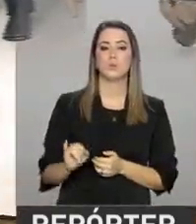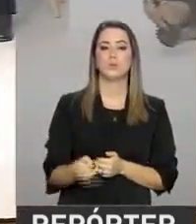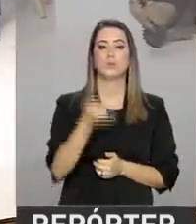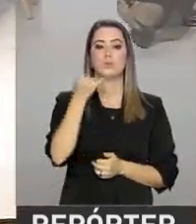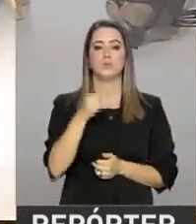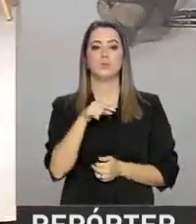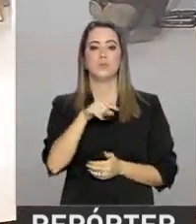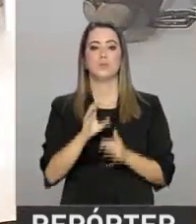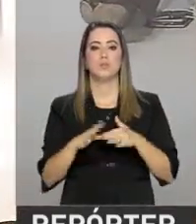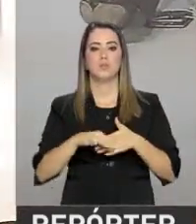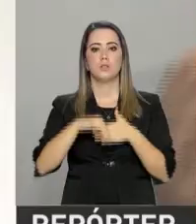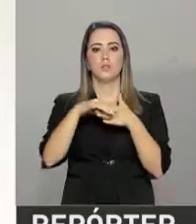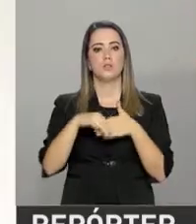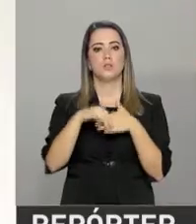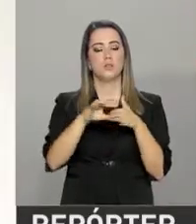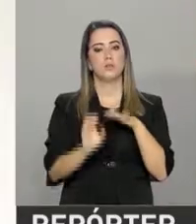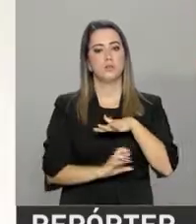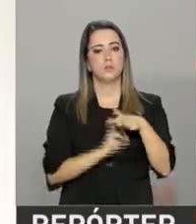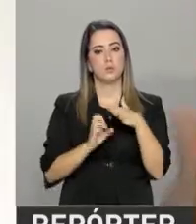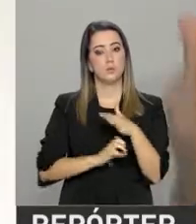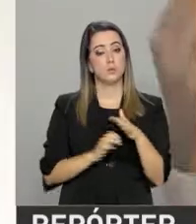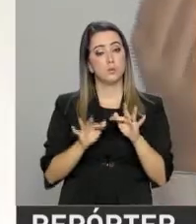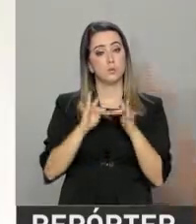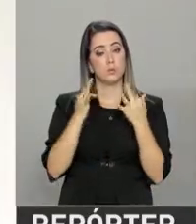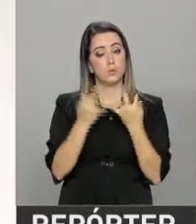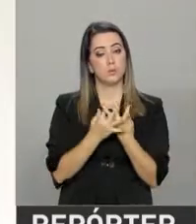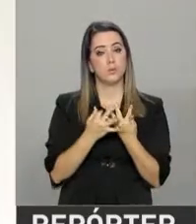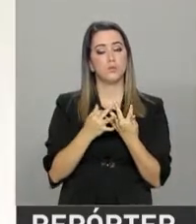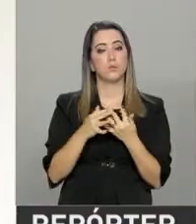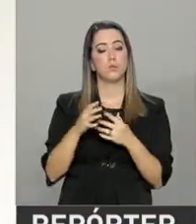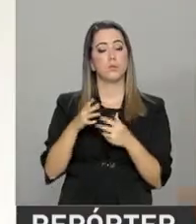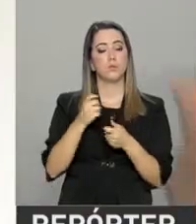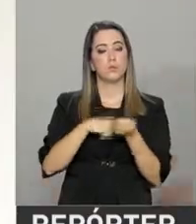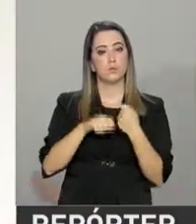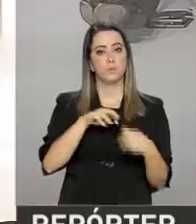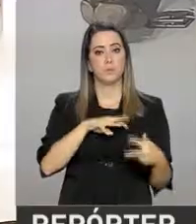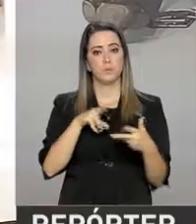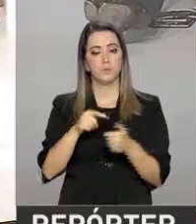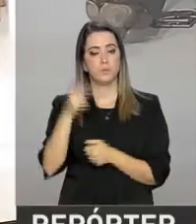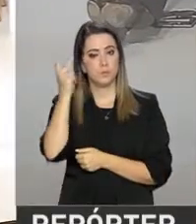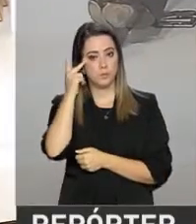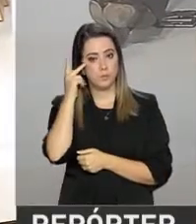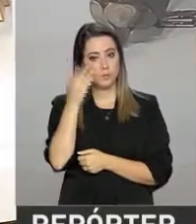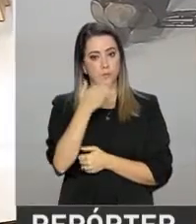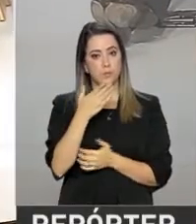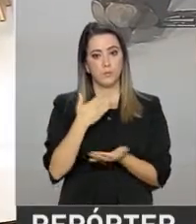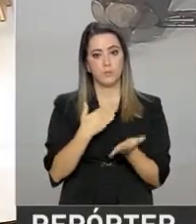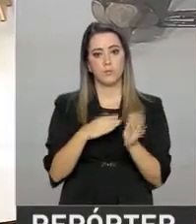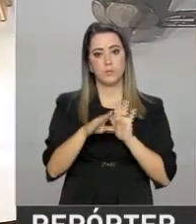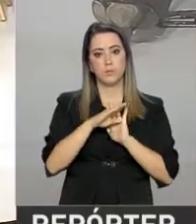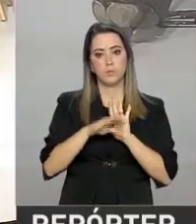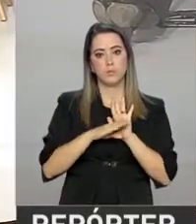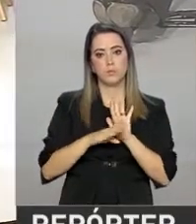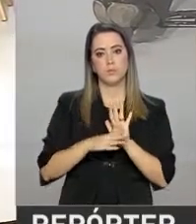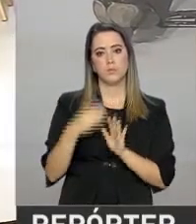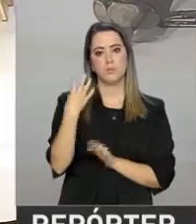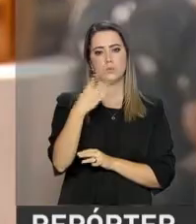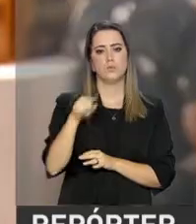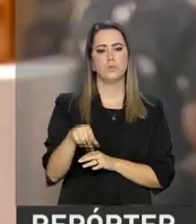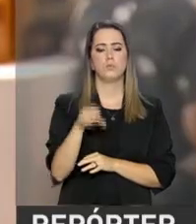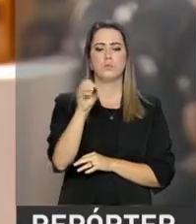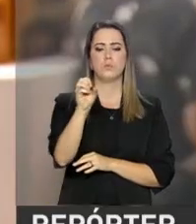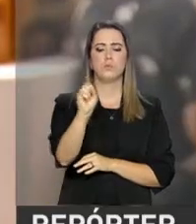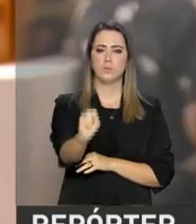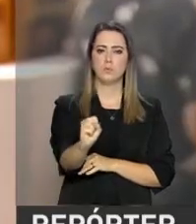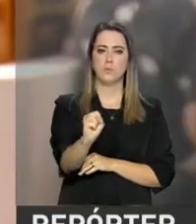líderes empresariais no fórum econômico mundial em são paulo para lançar a agenda brasileira para a indústria 4.0